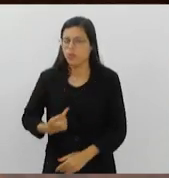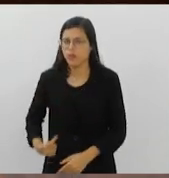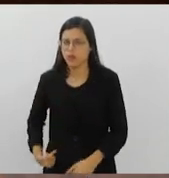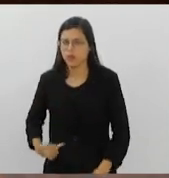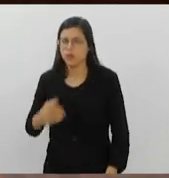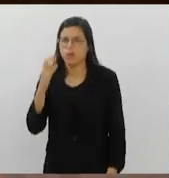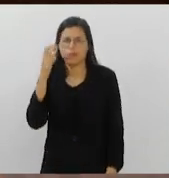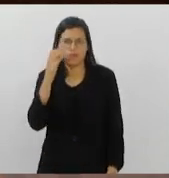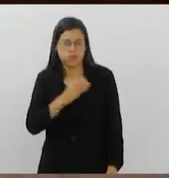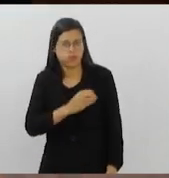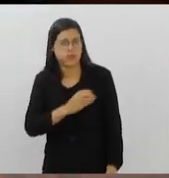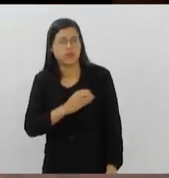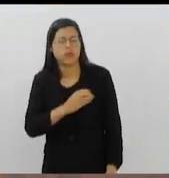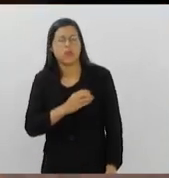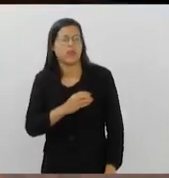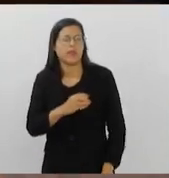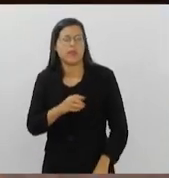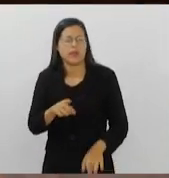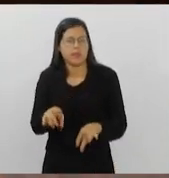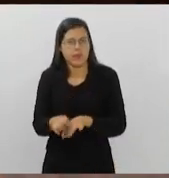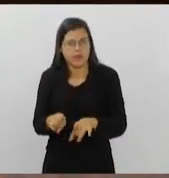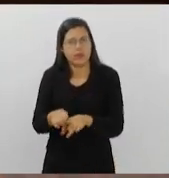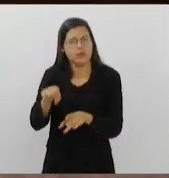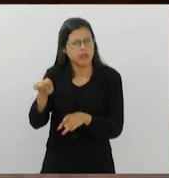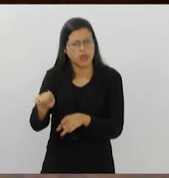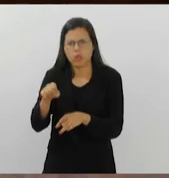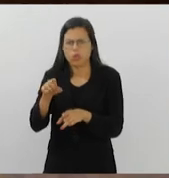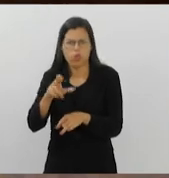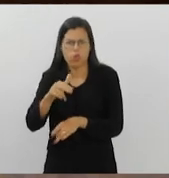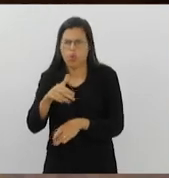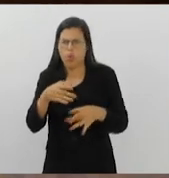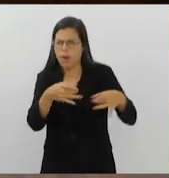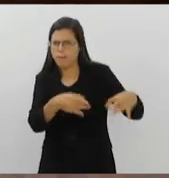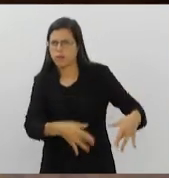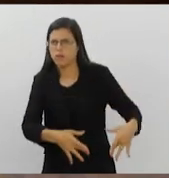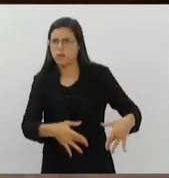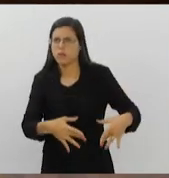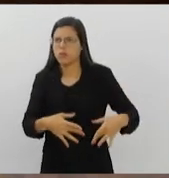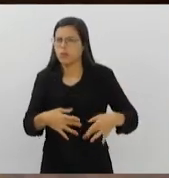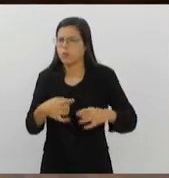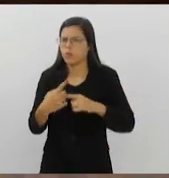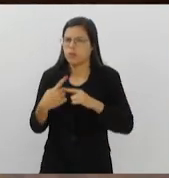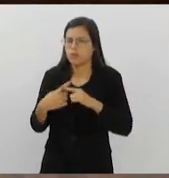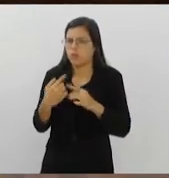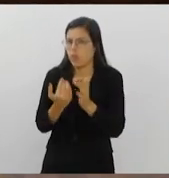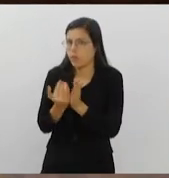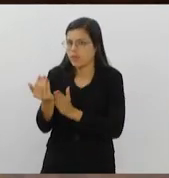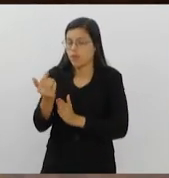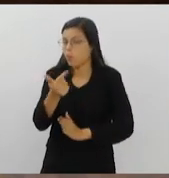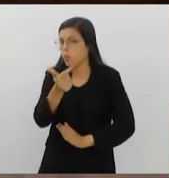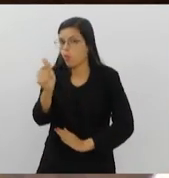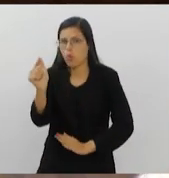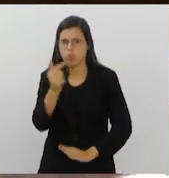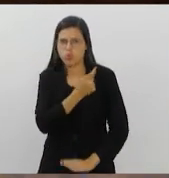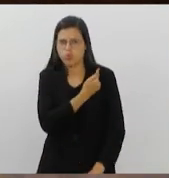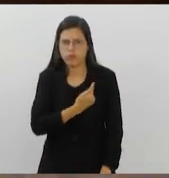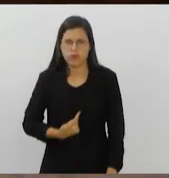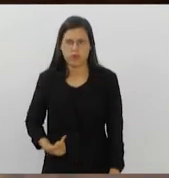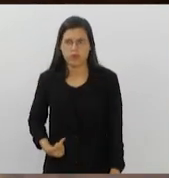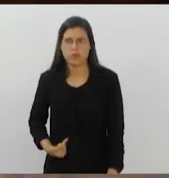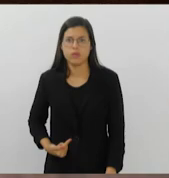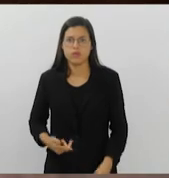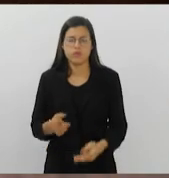senhor, deixou de lado porque tinha sido iniciado por outro governador. E eu sempre digo que